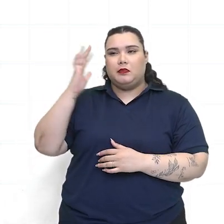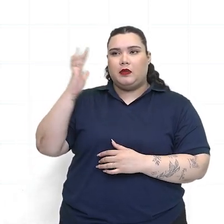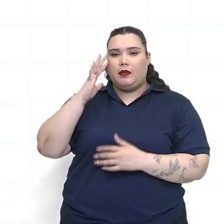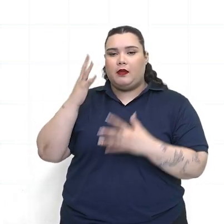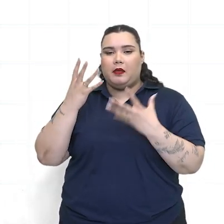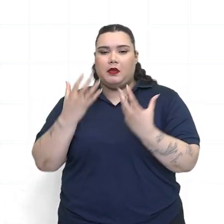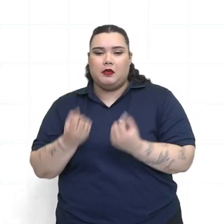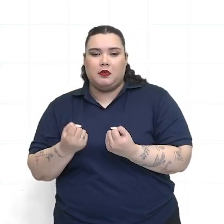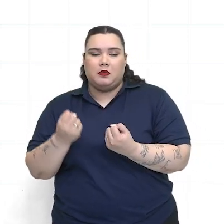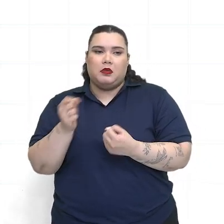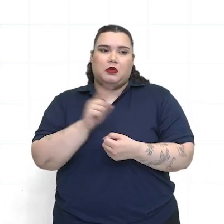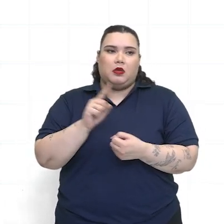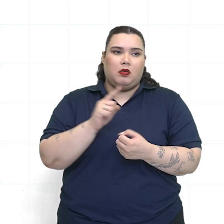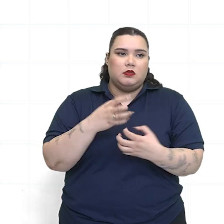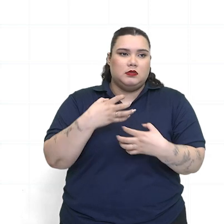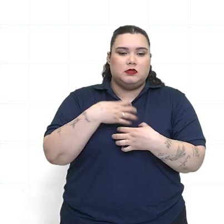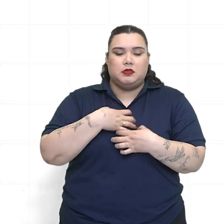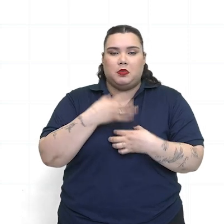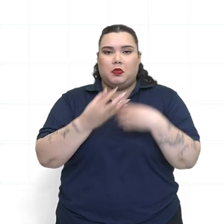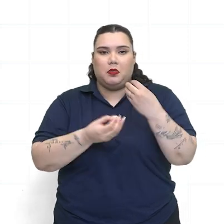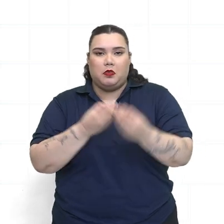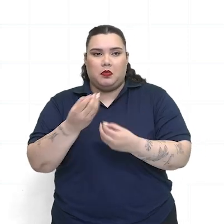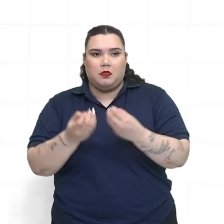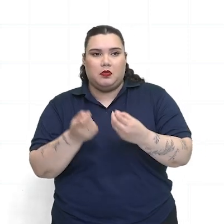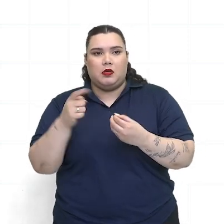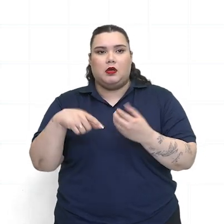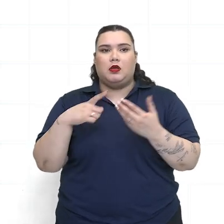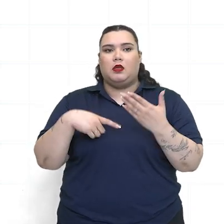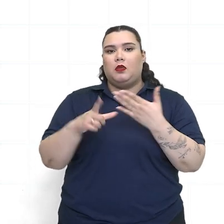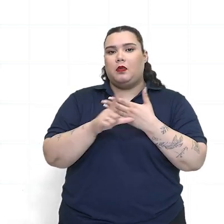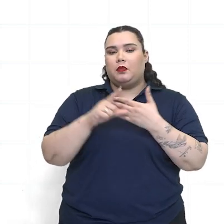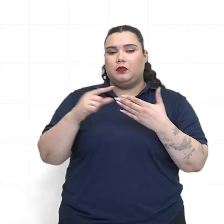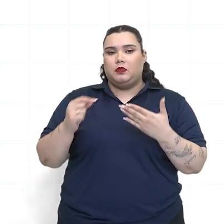a questão, faz uma citação famosa da peça de Hamlet,